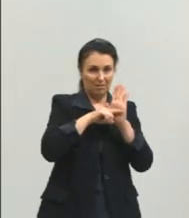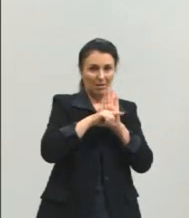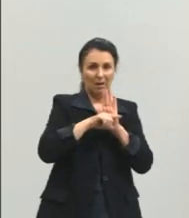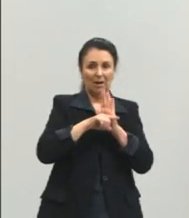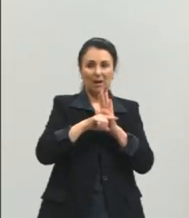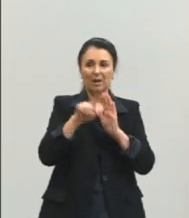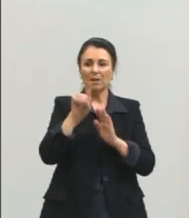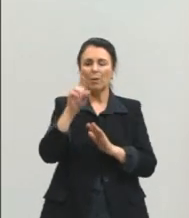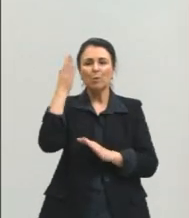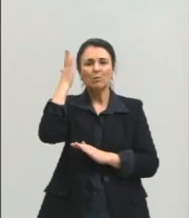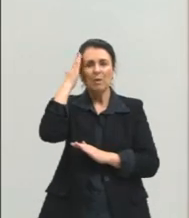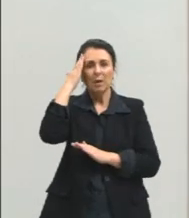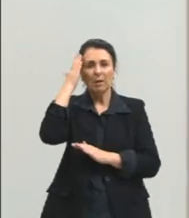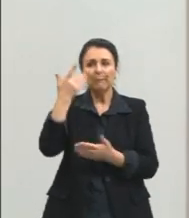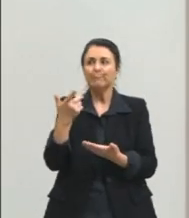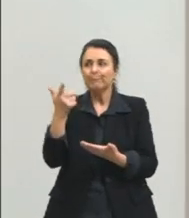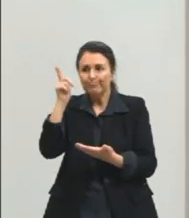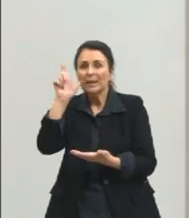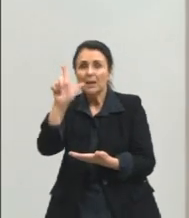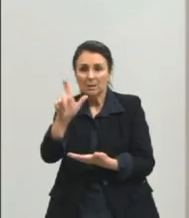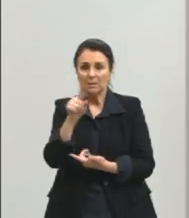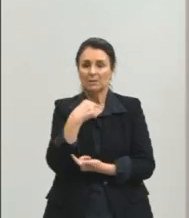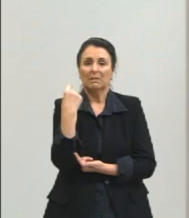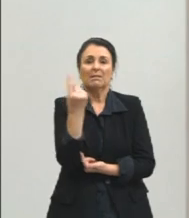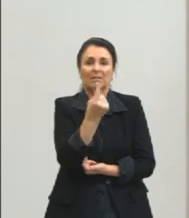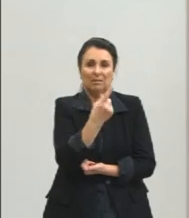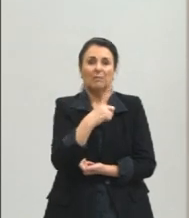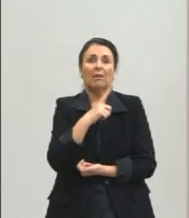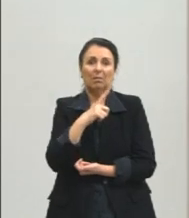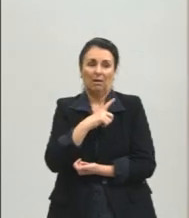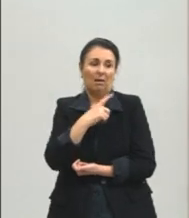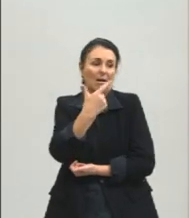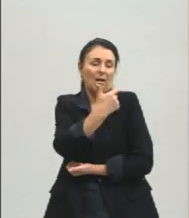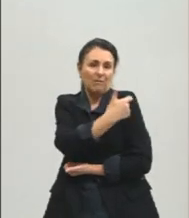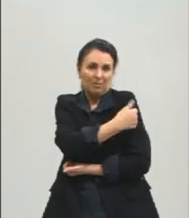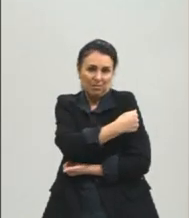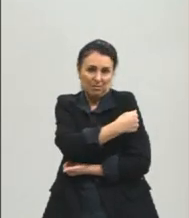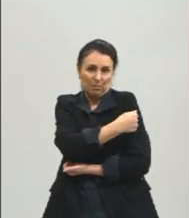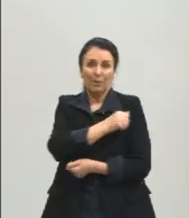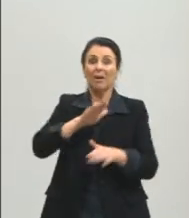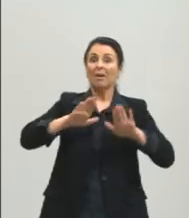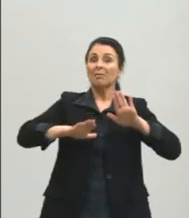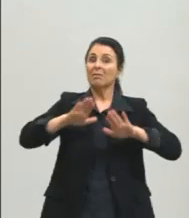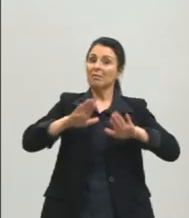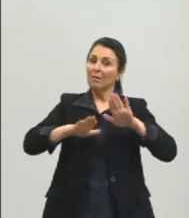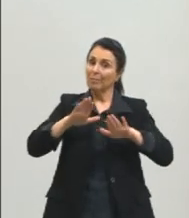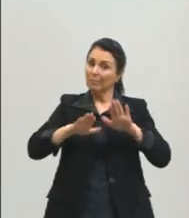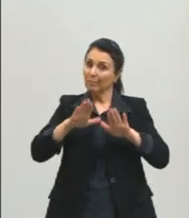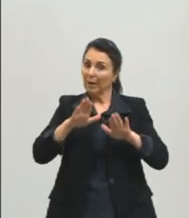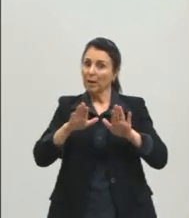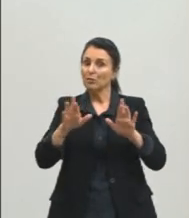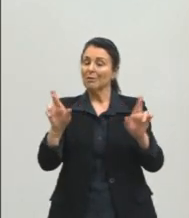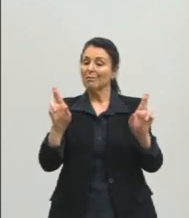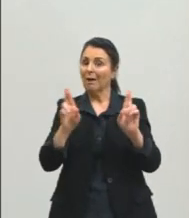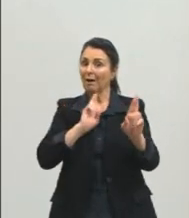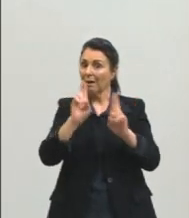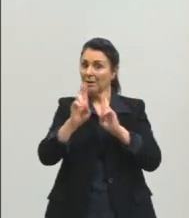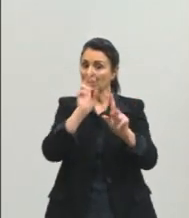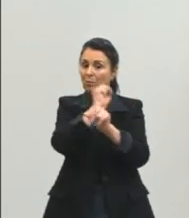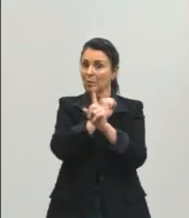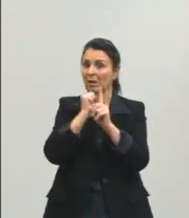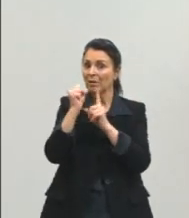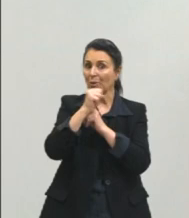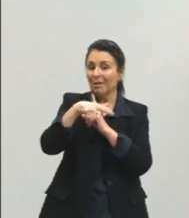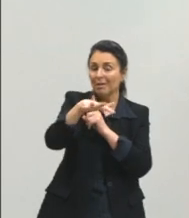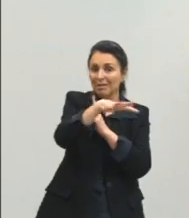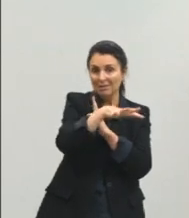é um saber que garante que a gente vai ter a vacinação. Então, depende muito dessa relação com a sociedade. E mesmo